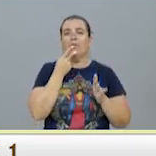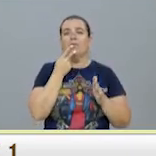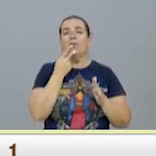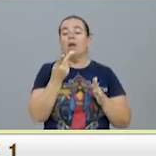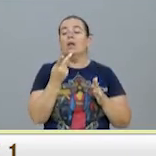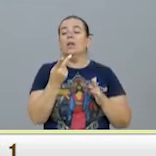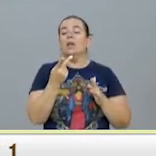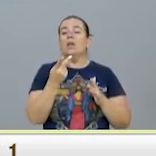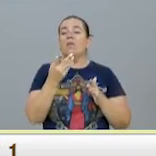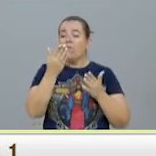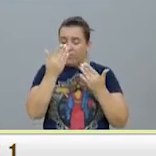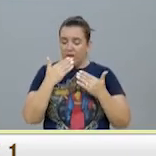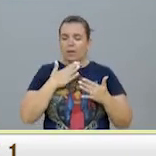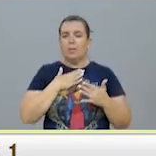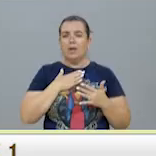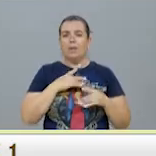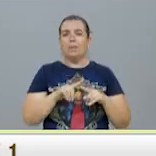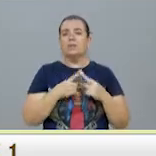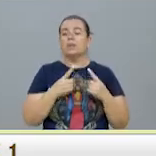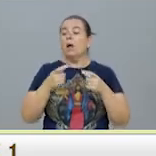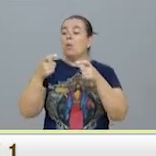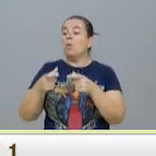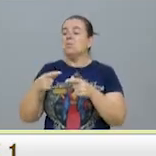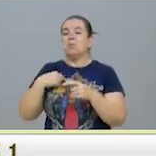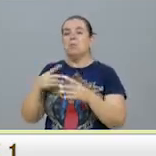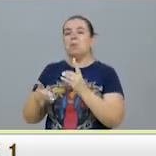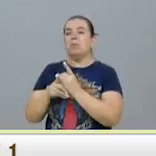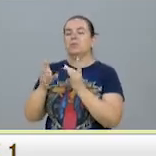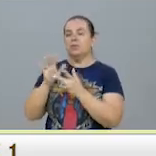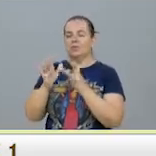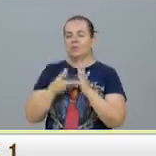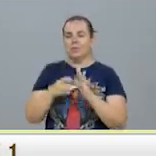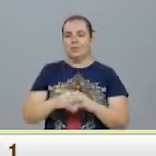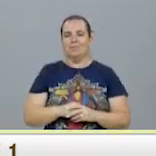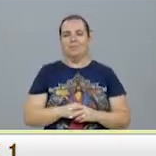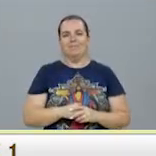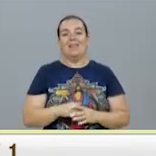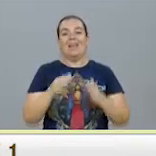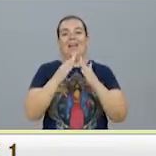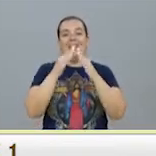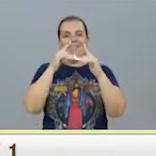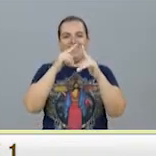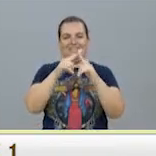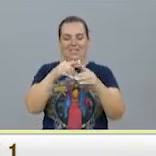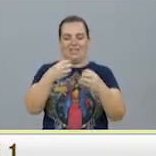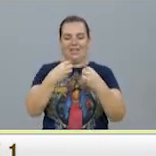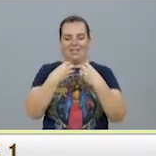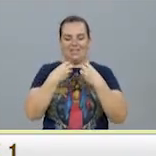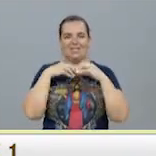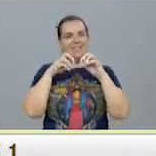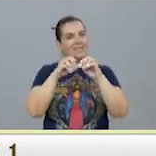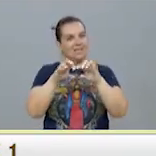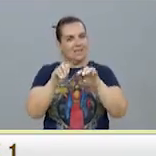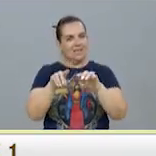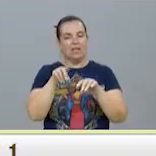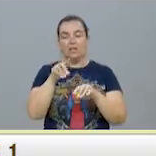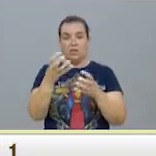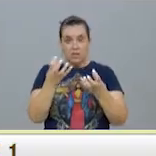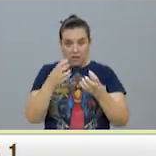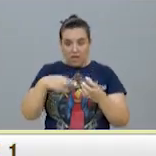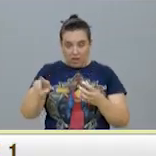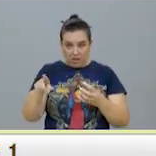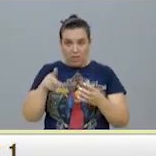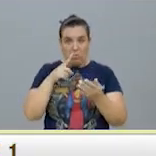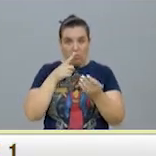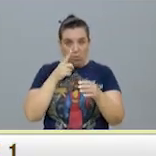encontro Jesus? A igreja nos ensina. Você quer ir a Jesus no momento de